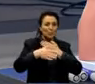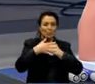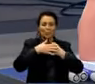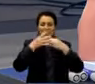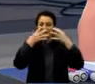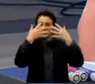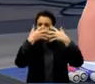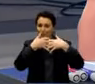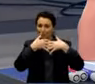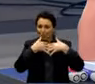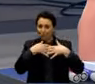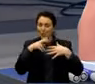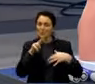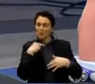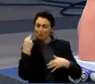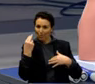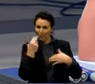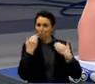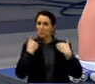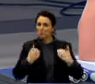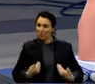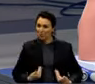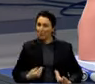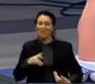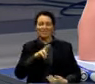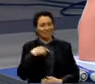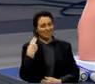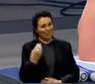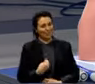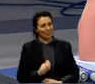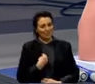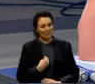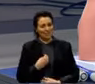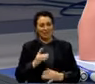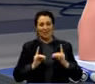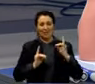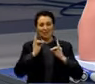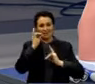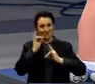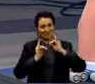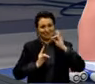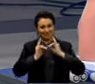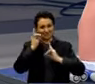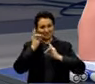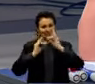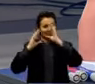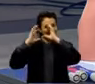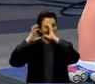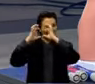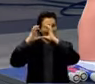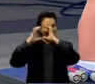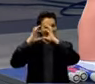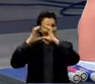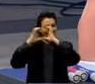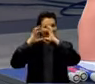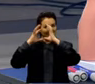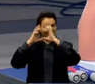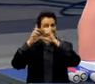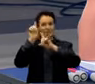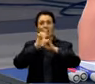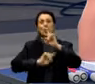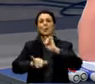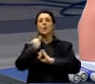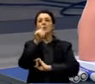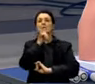Tá? Eles regulam a nossa vida. Os hormônios e os nervos, o sistema nervoso. Alguns exemplos, então,